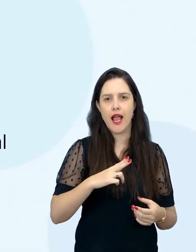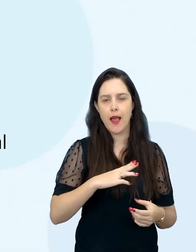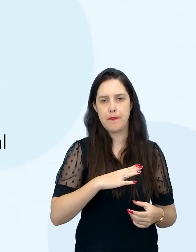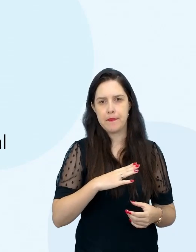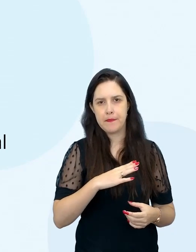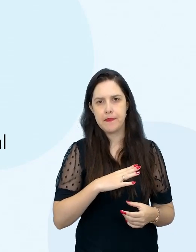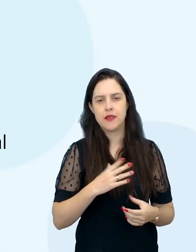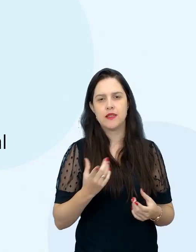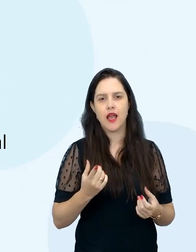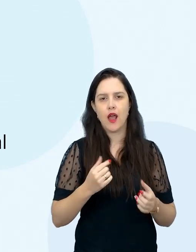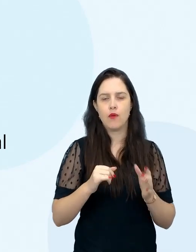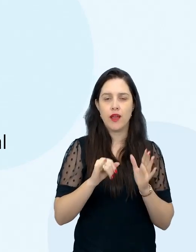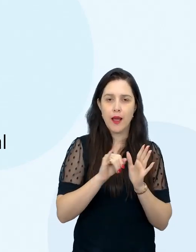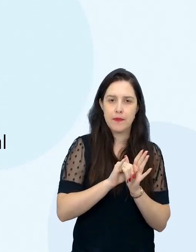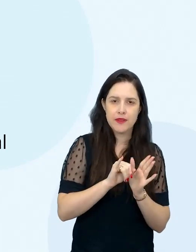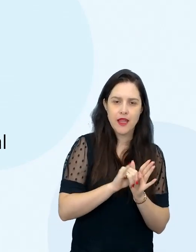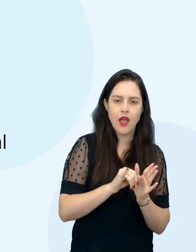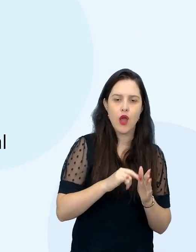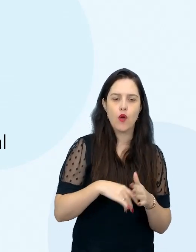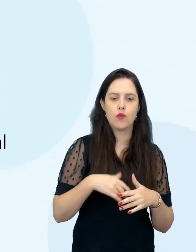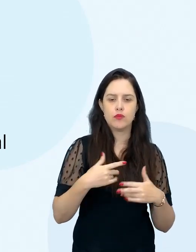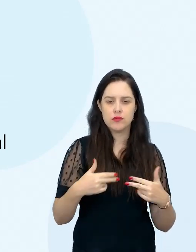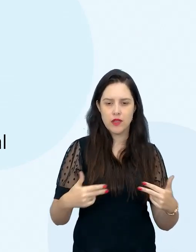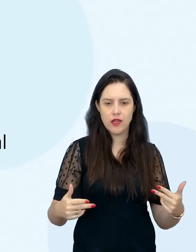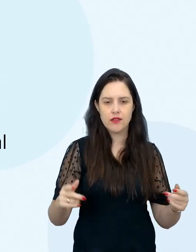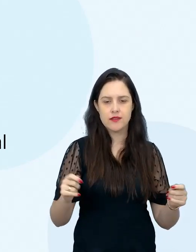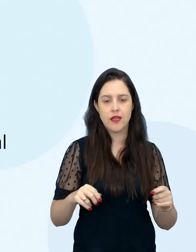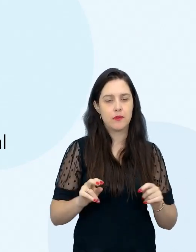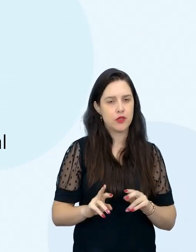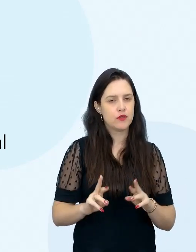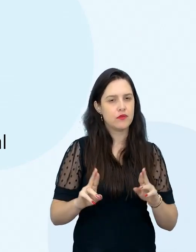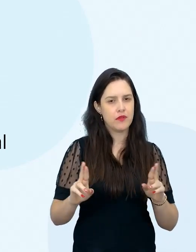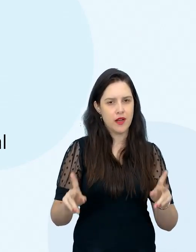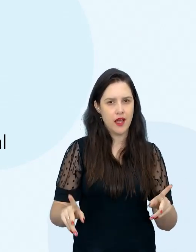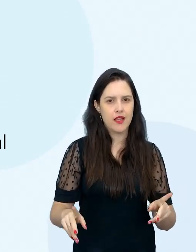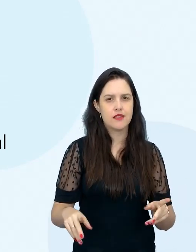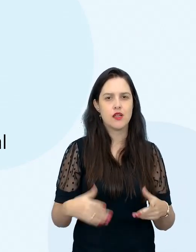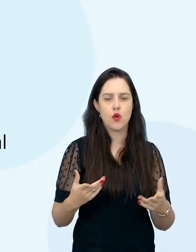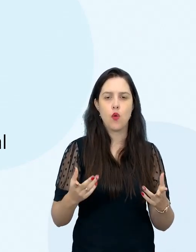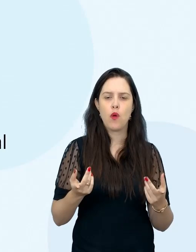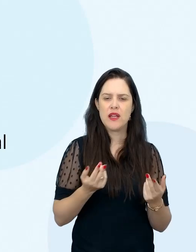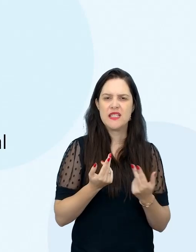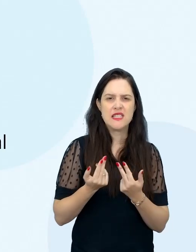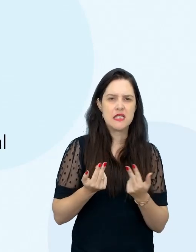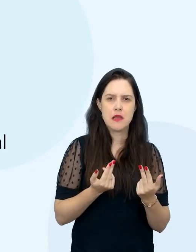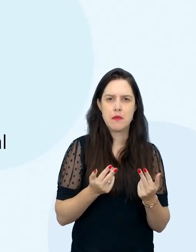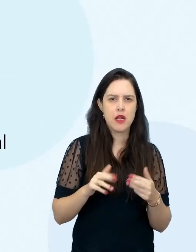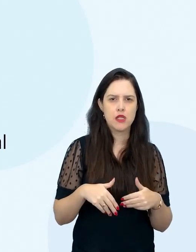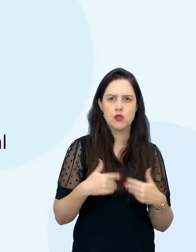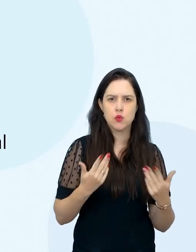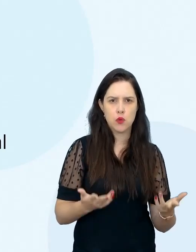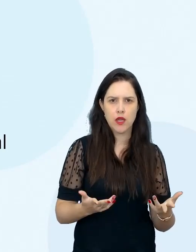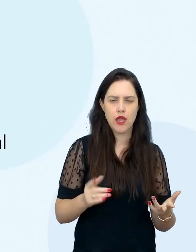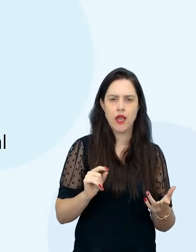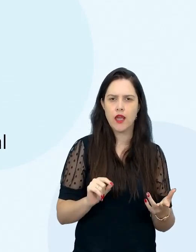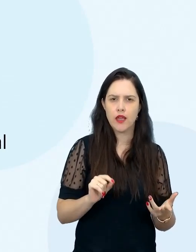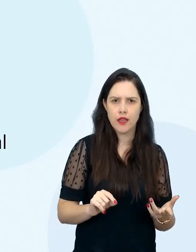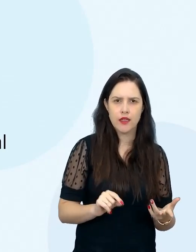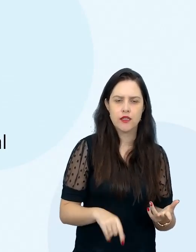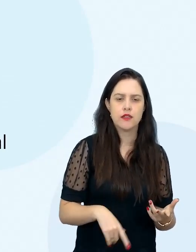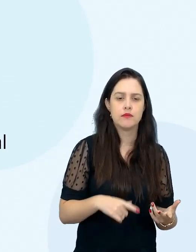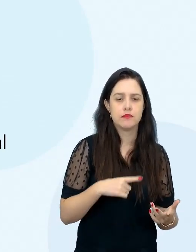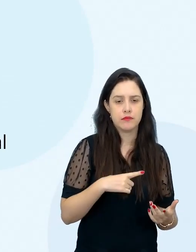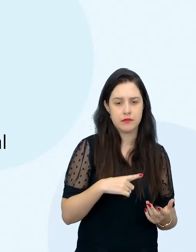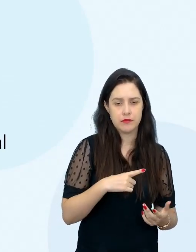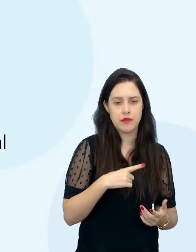pedir para os estudantes identificarem quais são as diferenças, quais são as semelhanças, né, de um com o outro e tentar